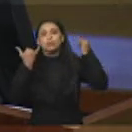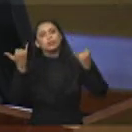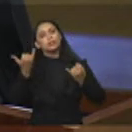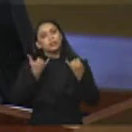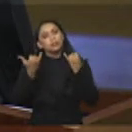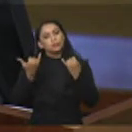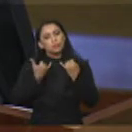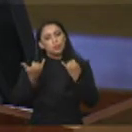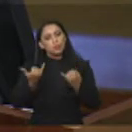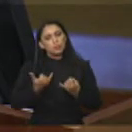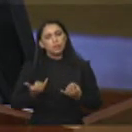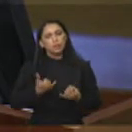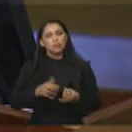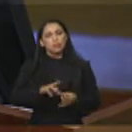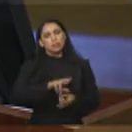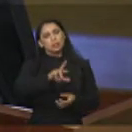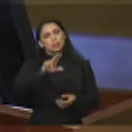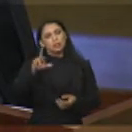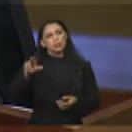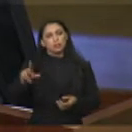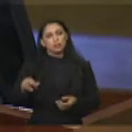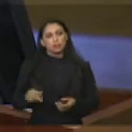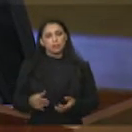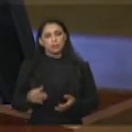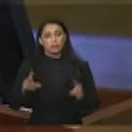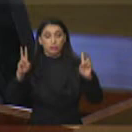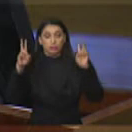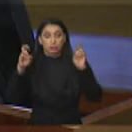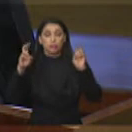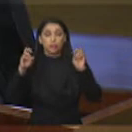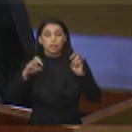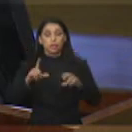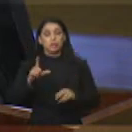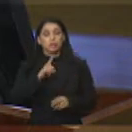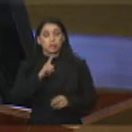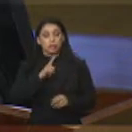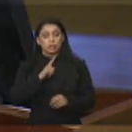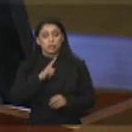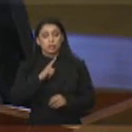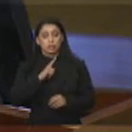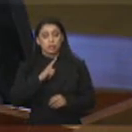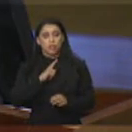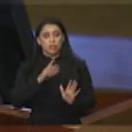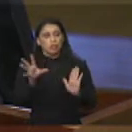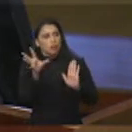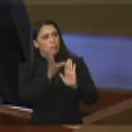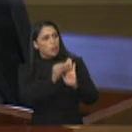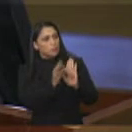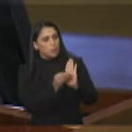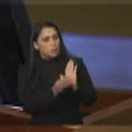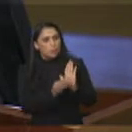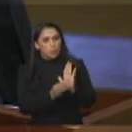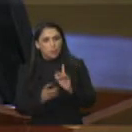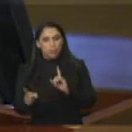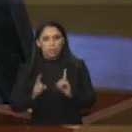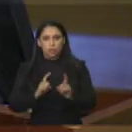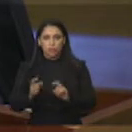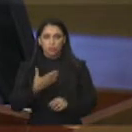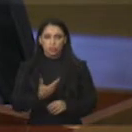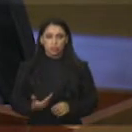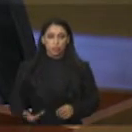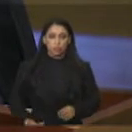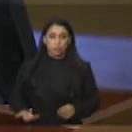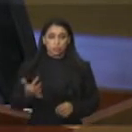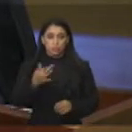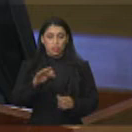que constam nas diferentes bases temáticas que atualmente compõem o acervo de dados da Administração Pública Federal.